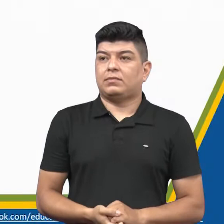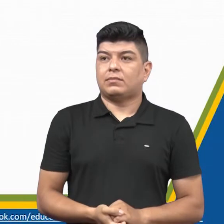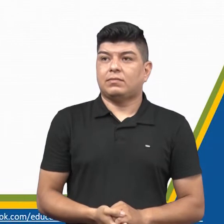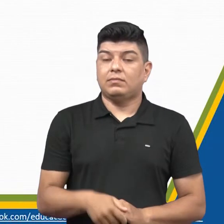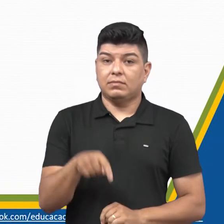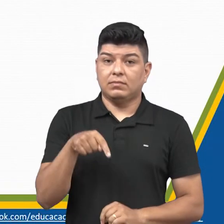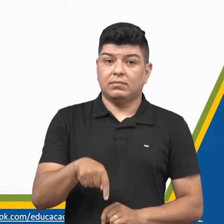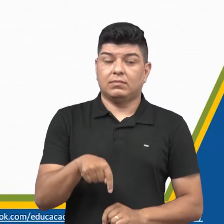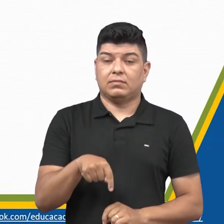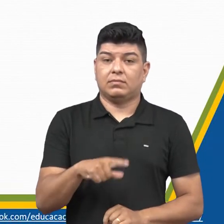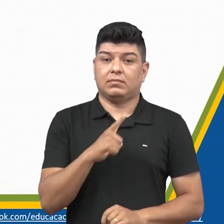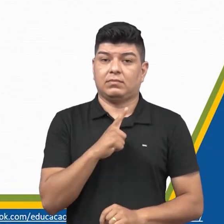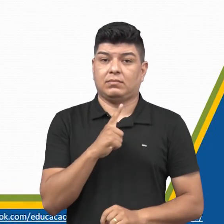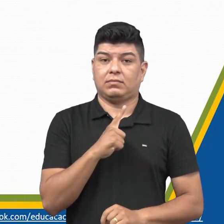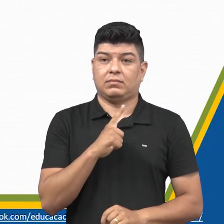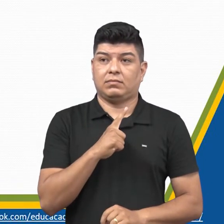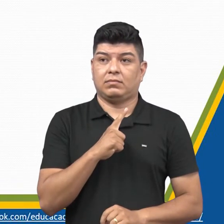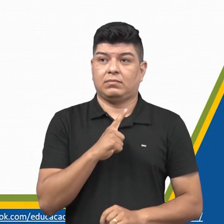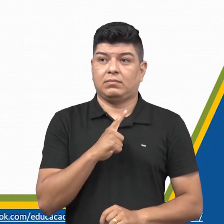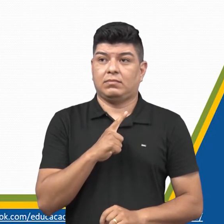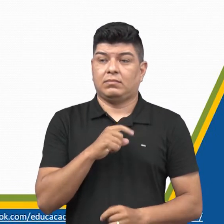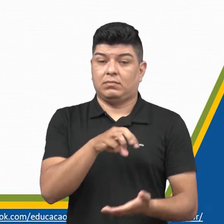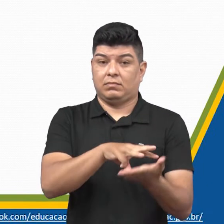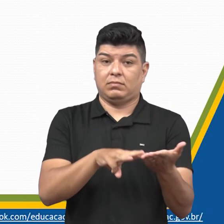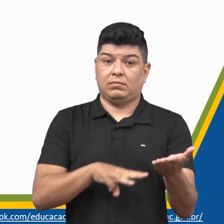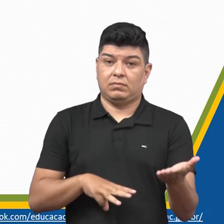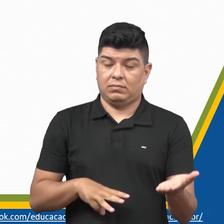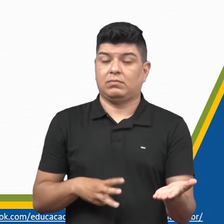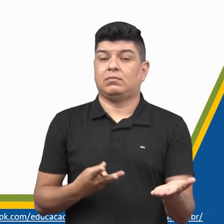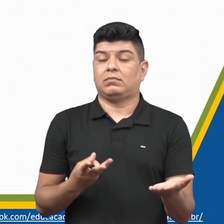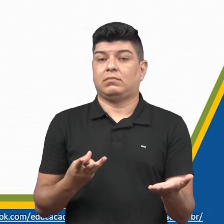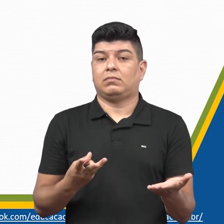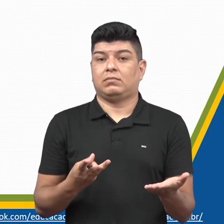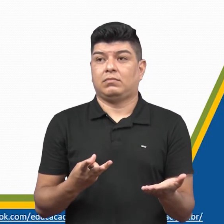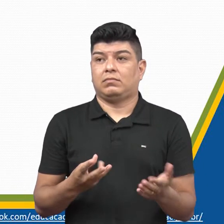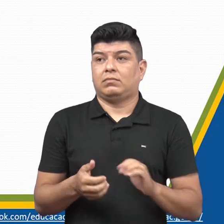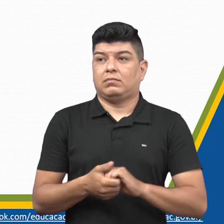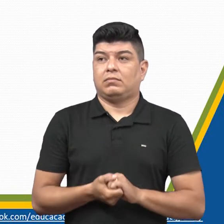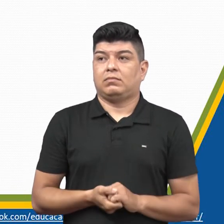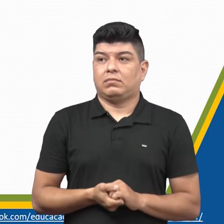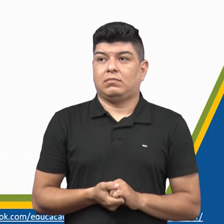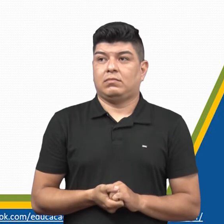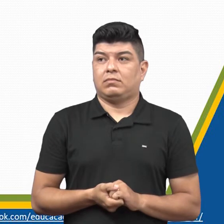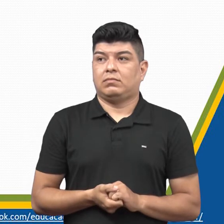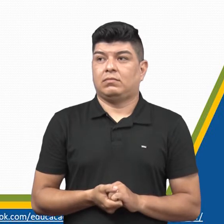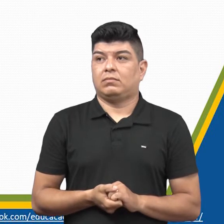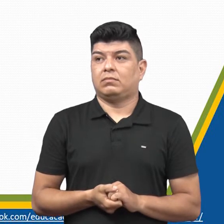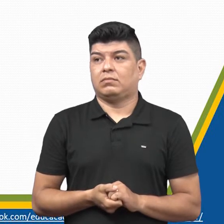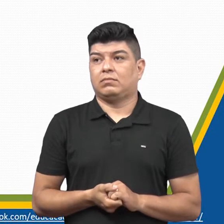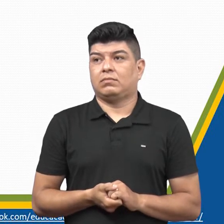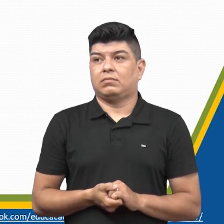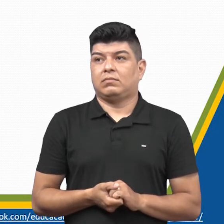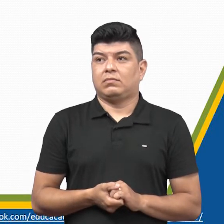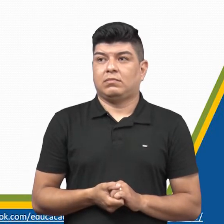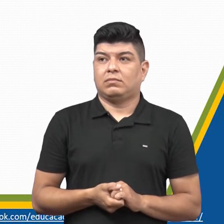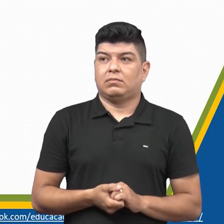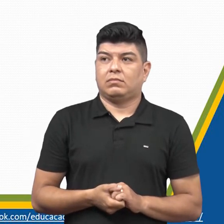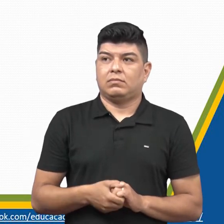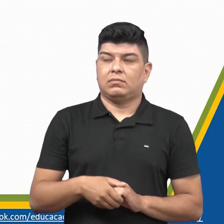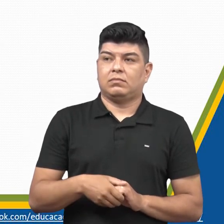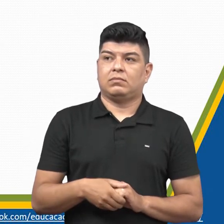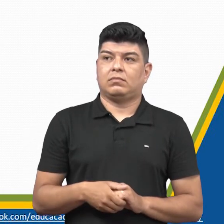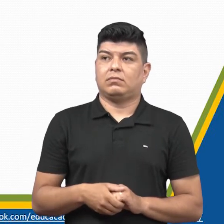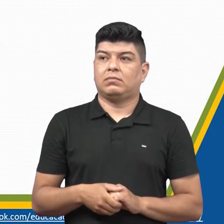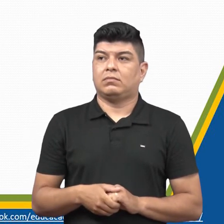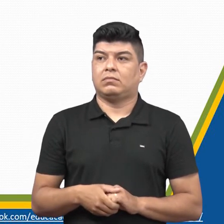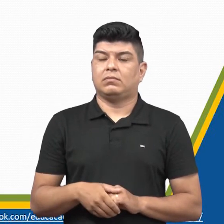Aqui nós temos a questão do método indutivo e do método dedutivo, né, que ele também criticava. David Hume